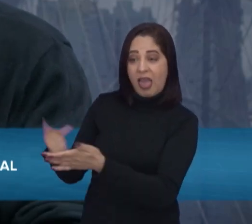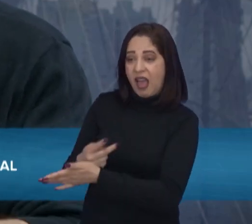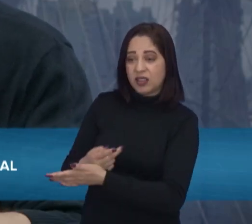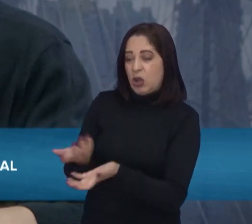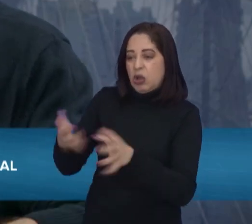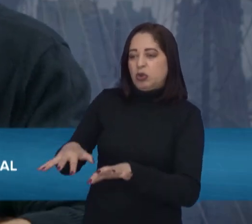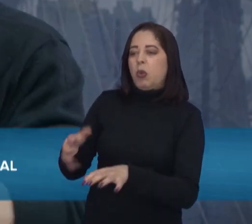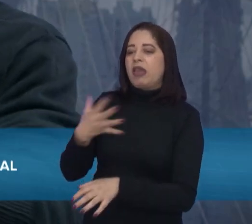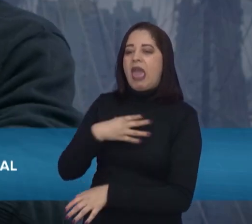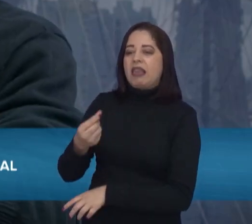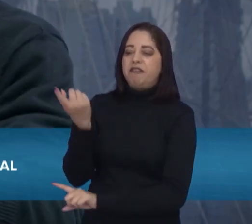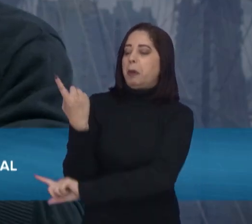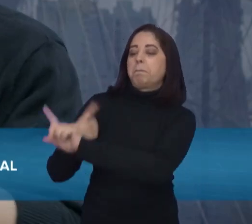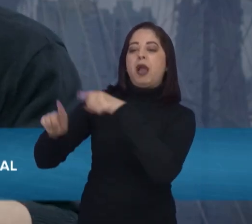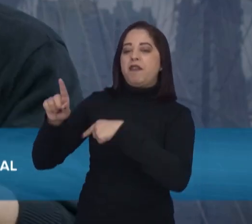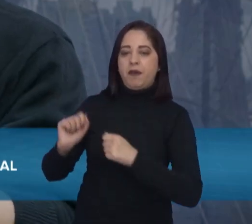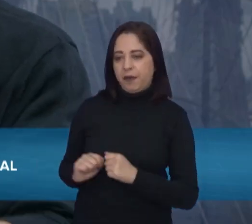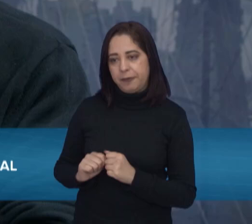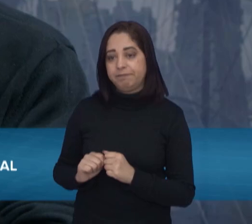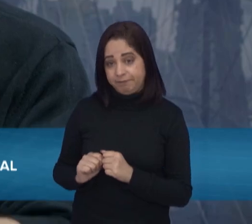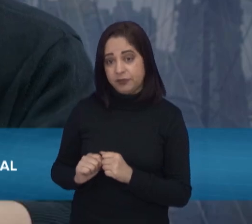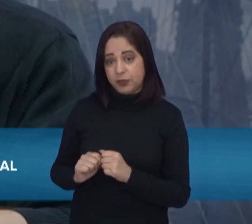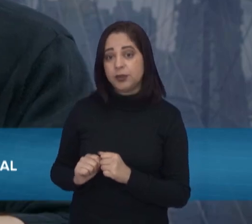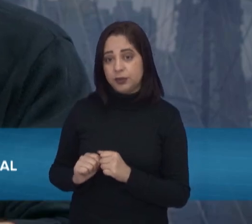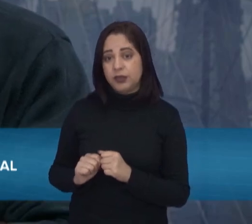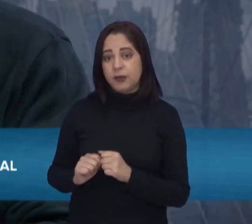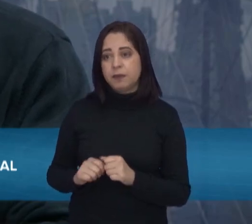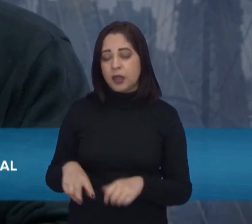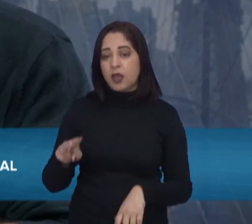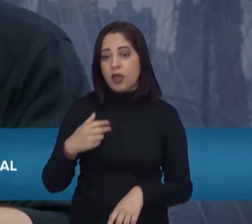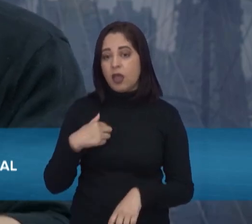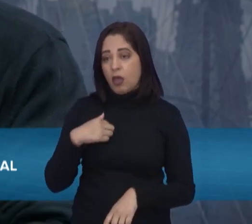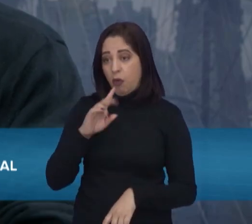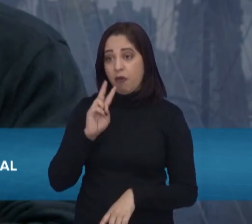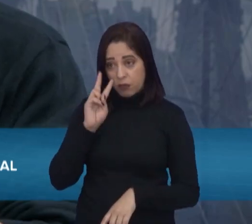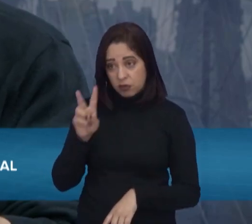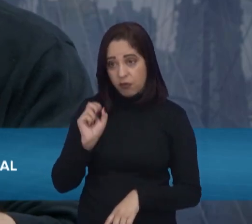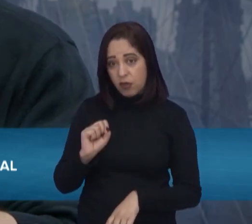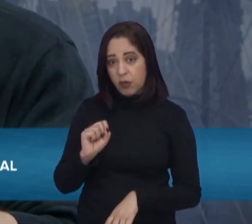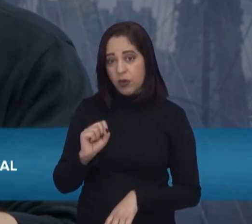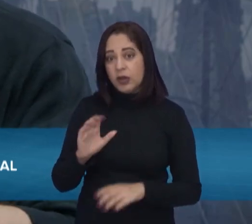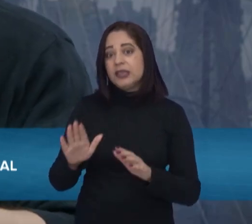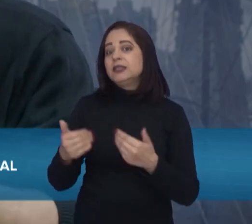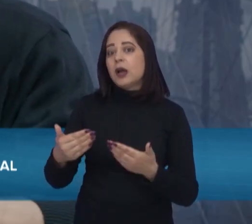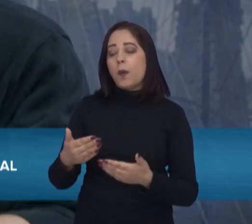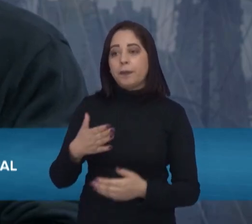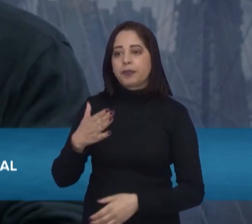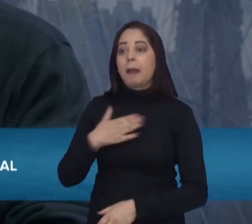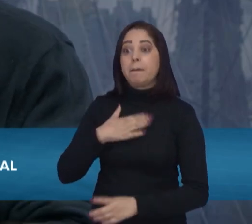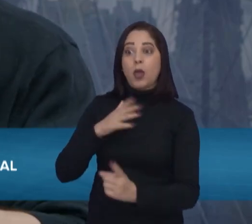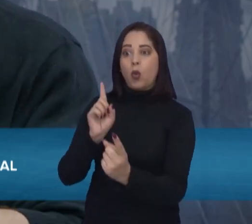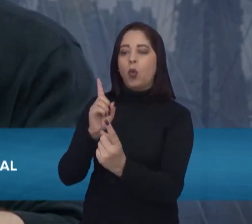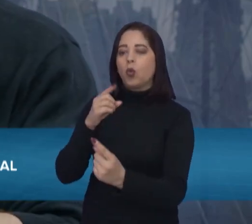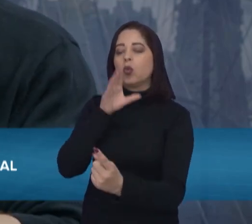desenvolva, ou querem que o filho se desenvolva apenas no caminho que ele compreende. Eu dei o exemplo para você de um cliente que eu atendi, que o pai tinha um grande sonho de ser